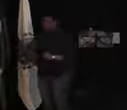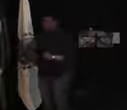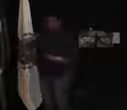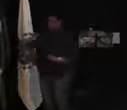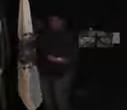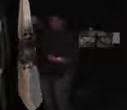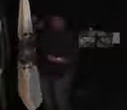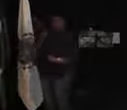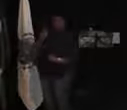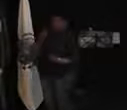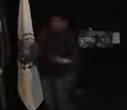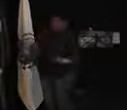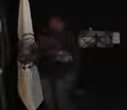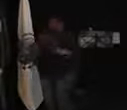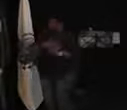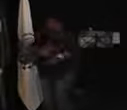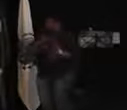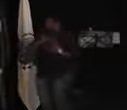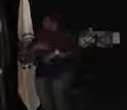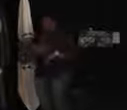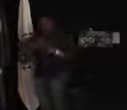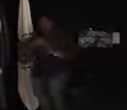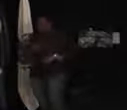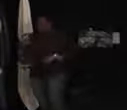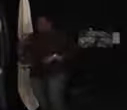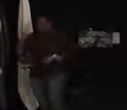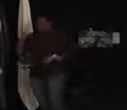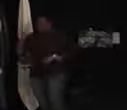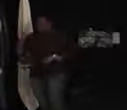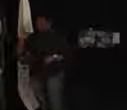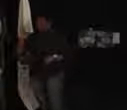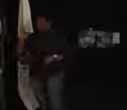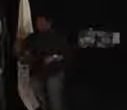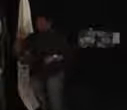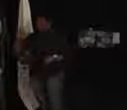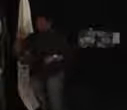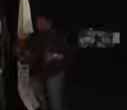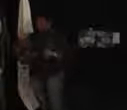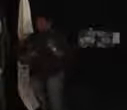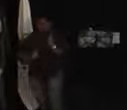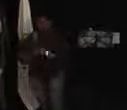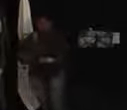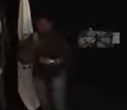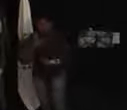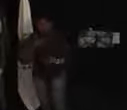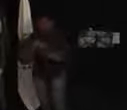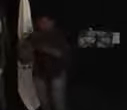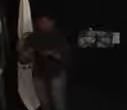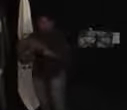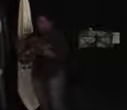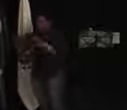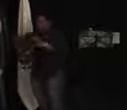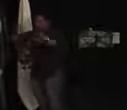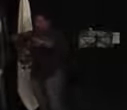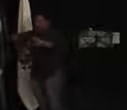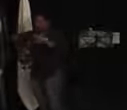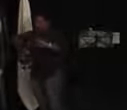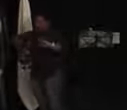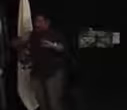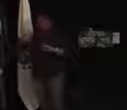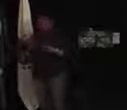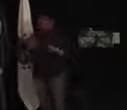hiperatividade não, a gente não percebe, né? TDA hiperativo não fica correndo para cá, pulando para cá, não fica assim. Mas essa hiperatividade, ela se apresenta de outra